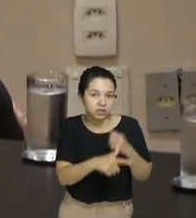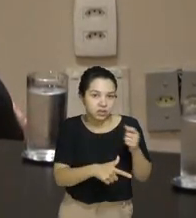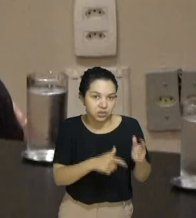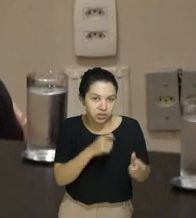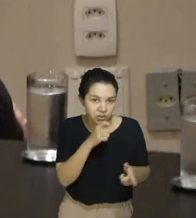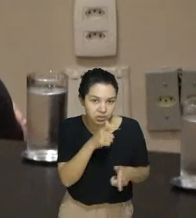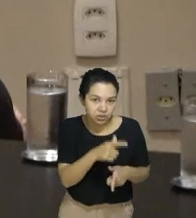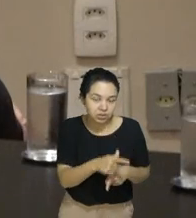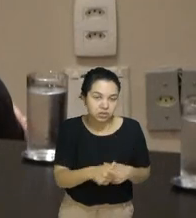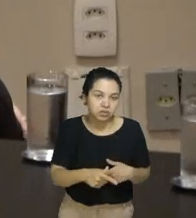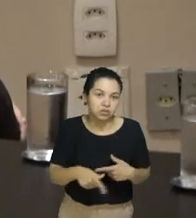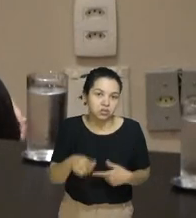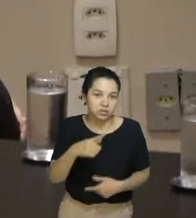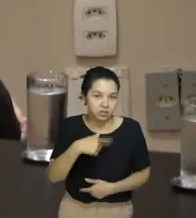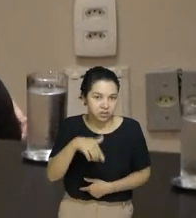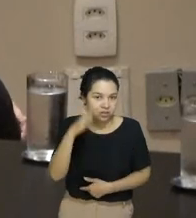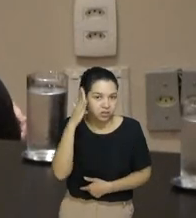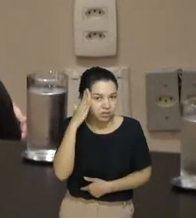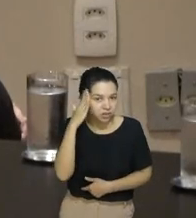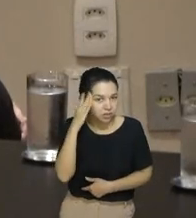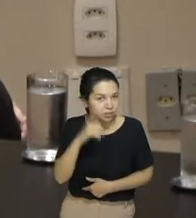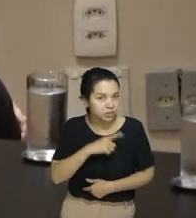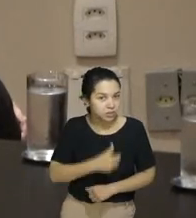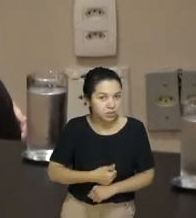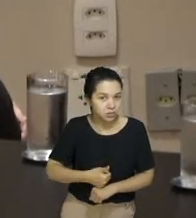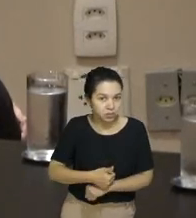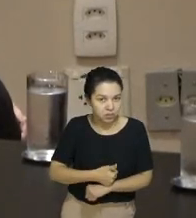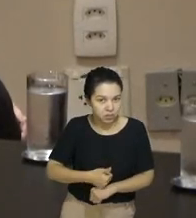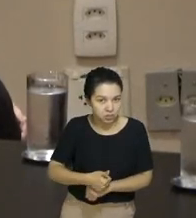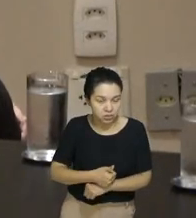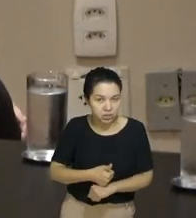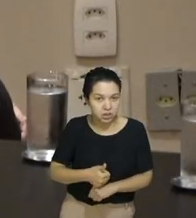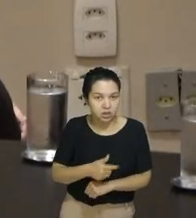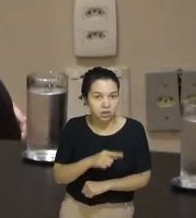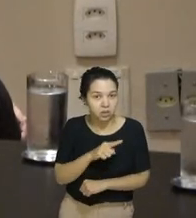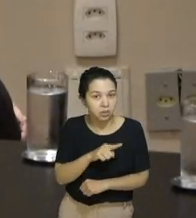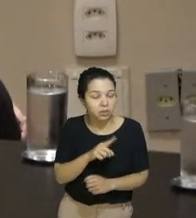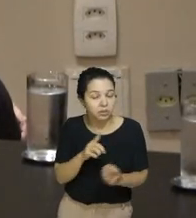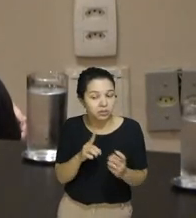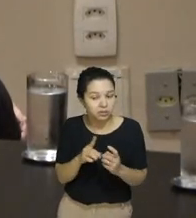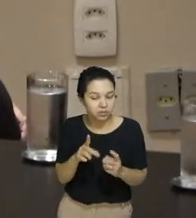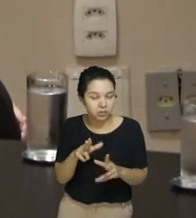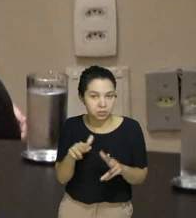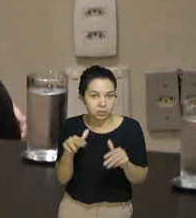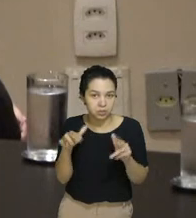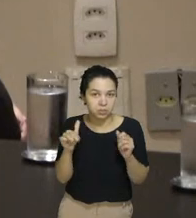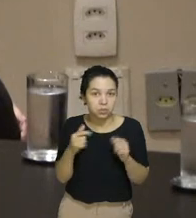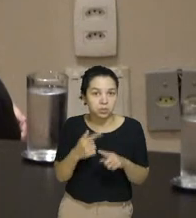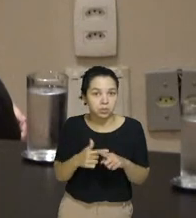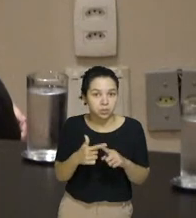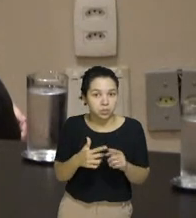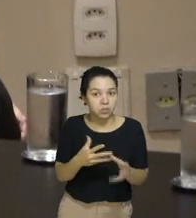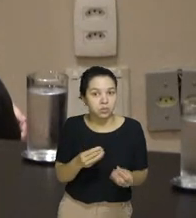sabe que tem profissional que diz que mandou e nunca foi atendido, mas é porque é muita gente